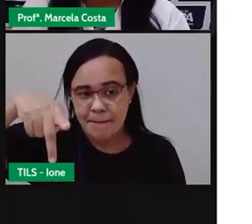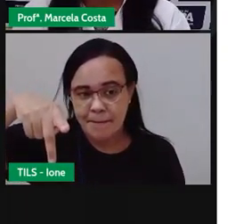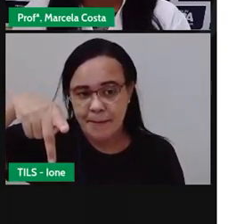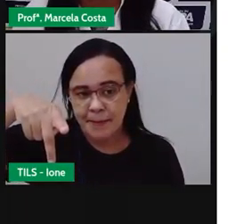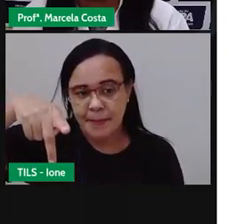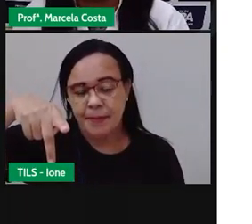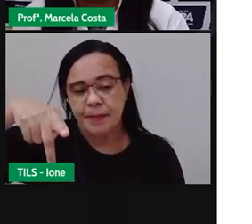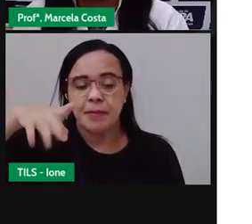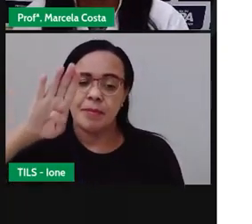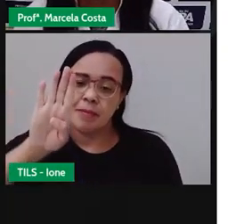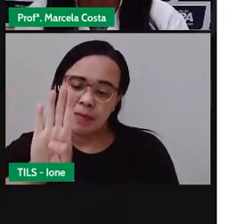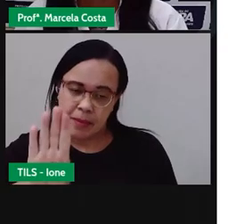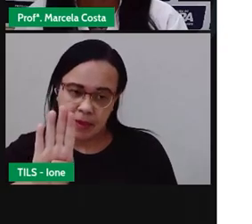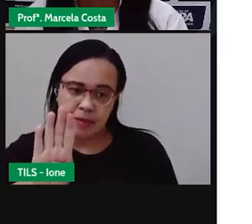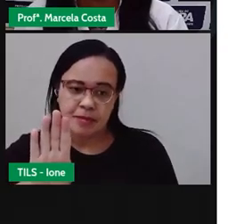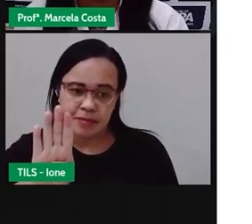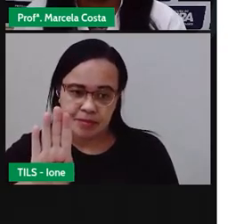B,